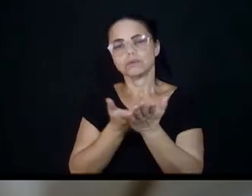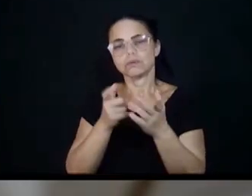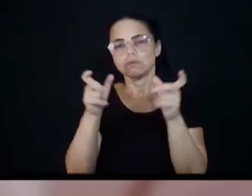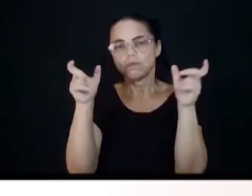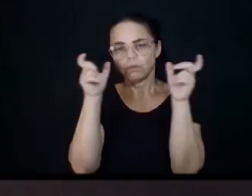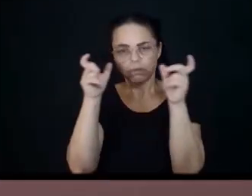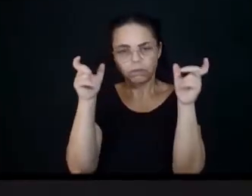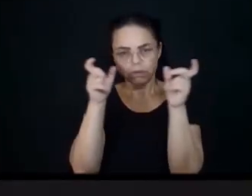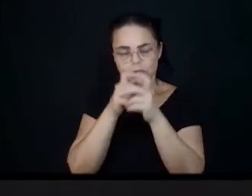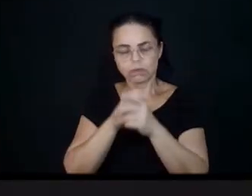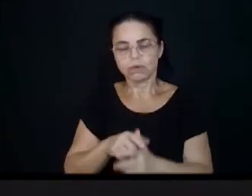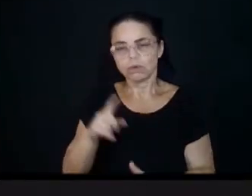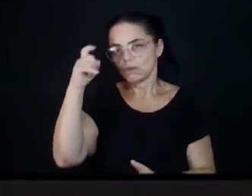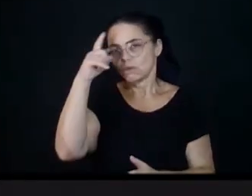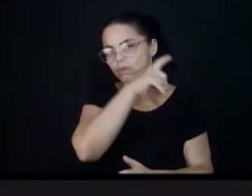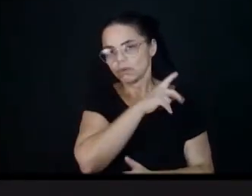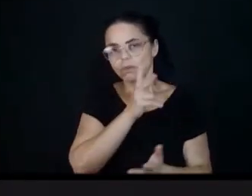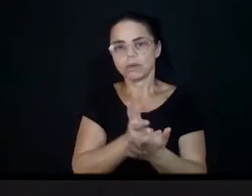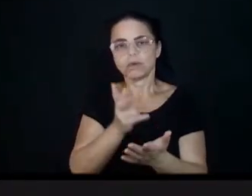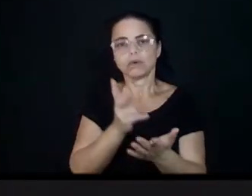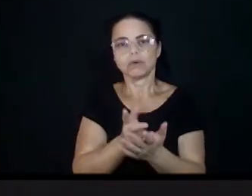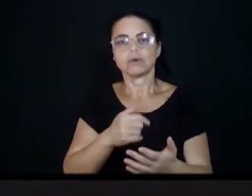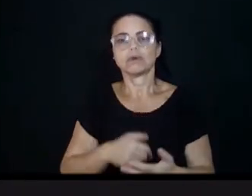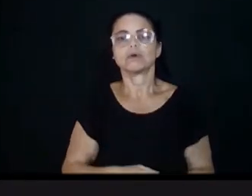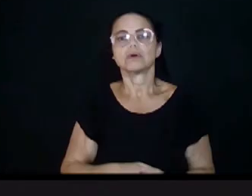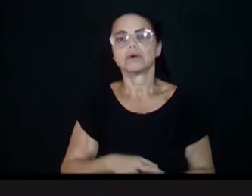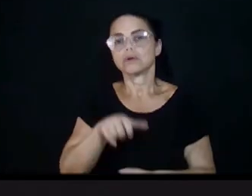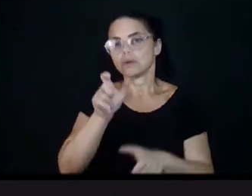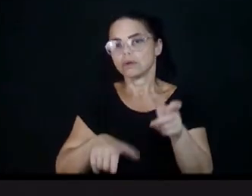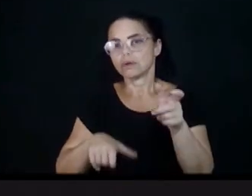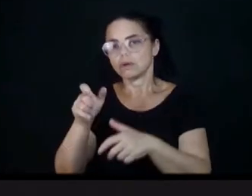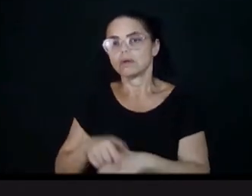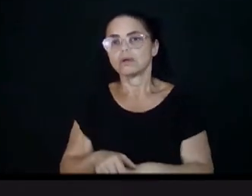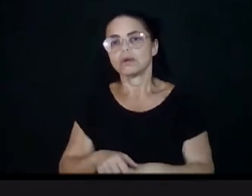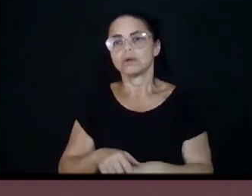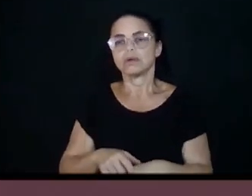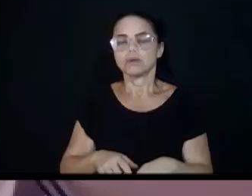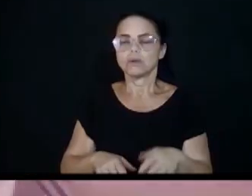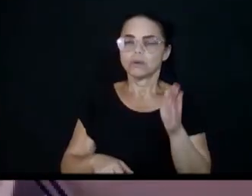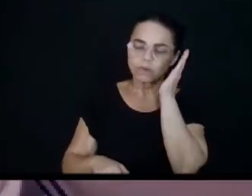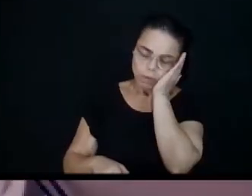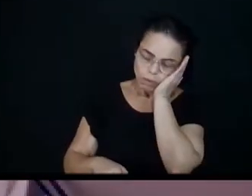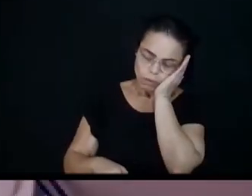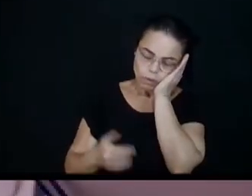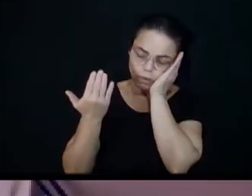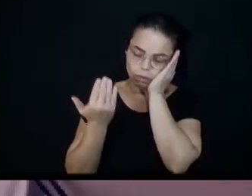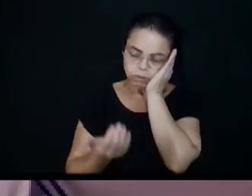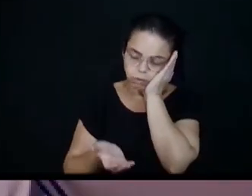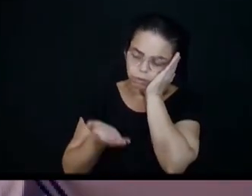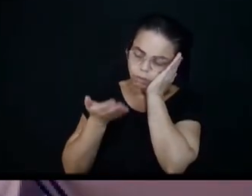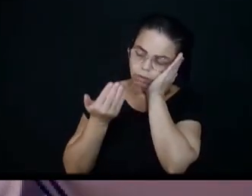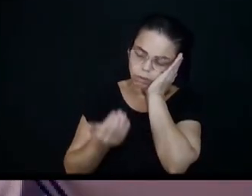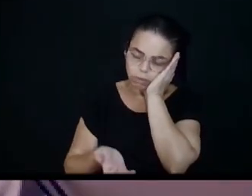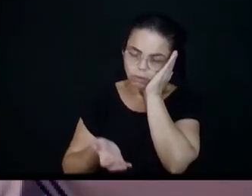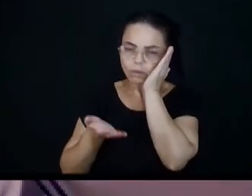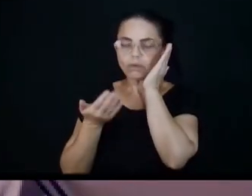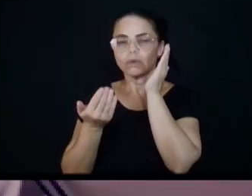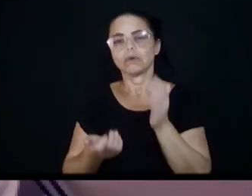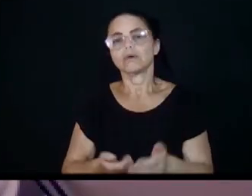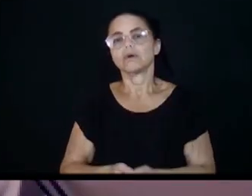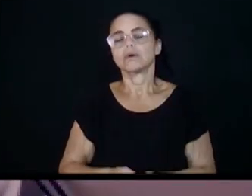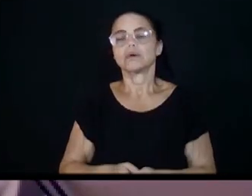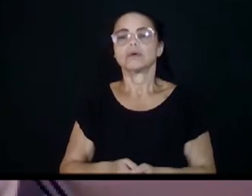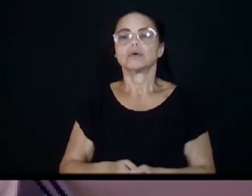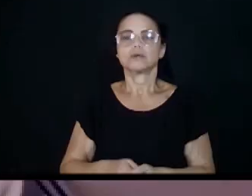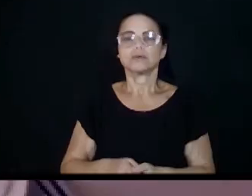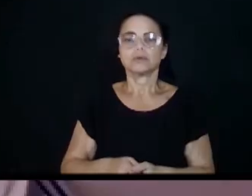o sono, ou mesmo essas pessoas elas dormem, mas têm aquele sono muito leve. E todas essas situações fazem com que